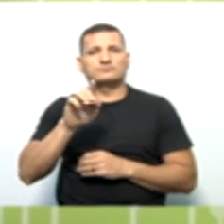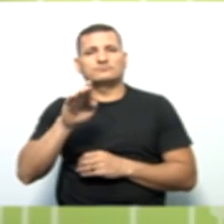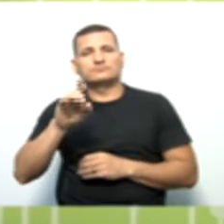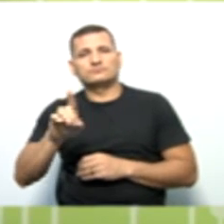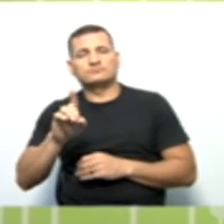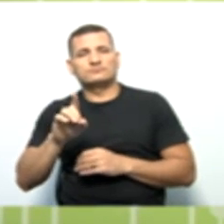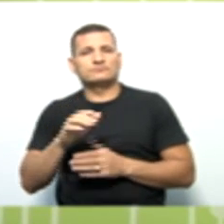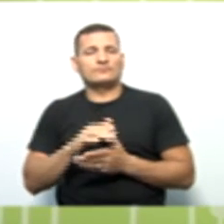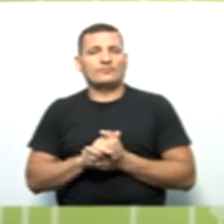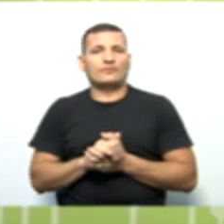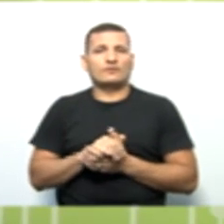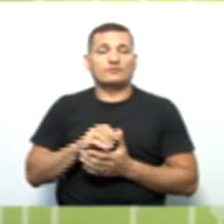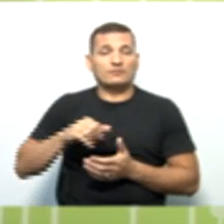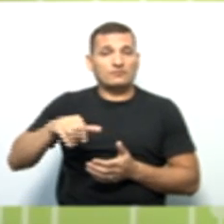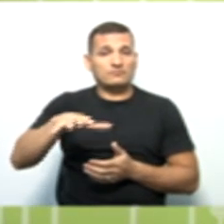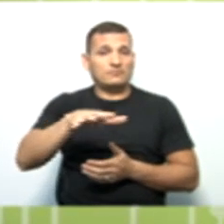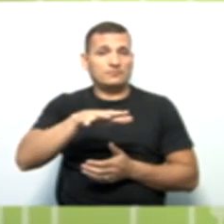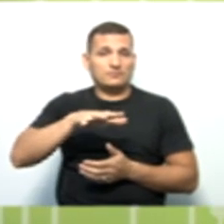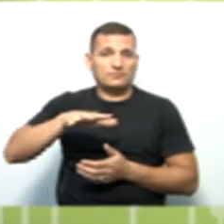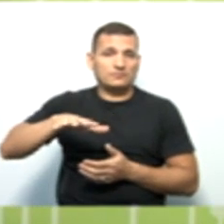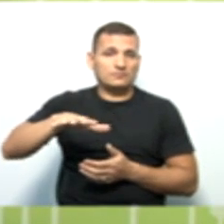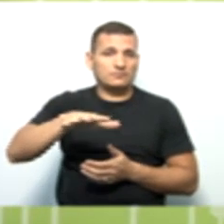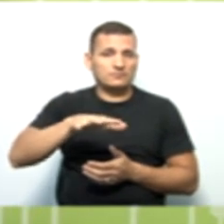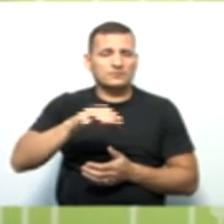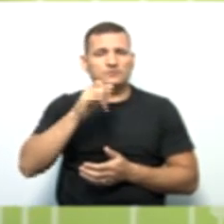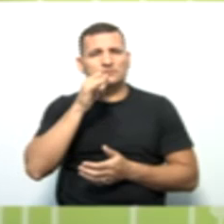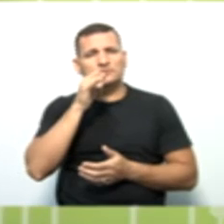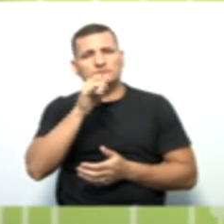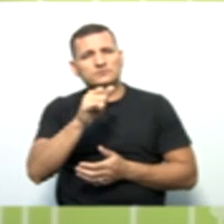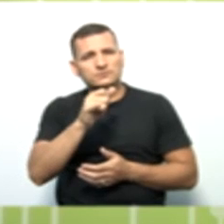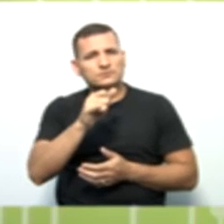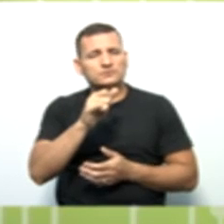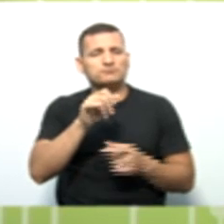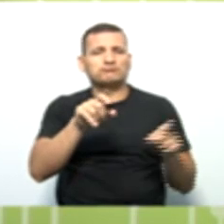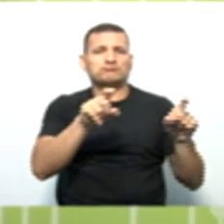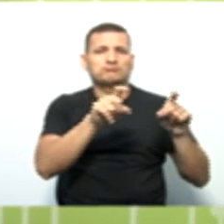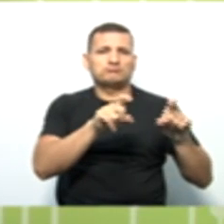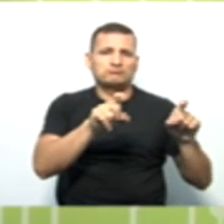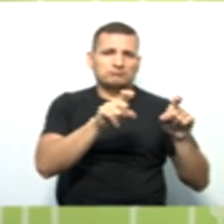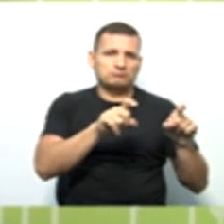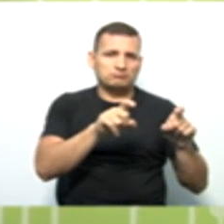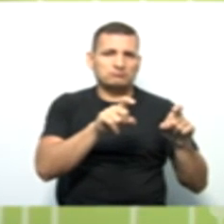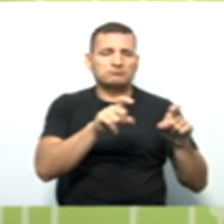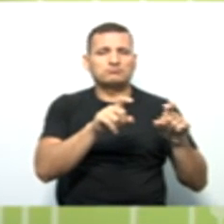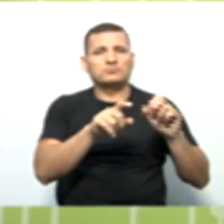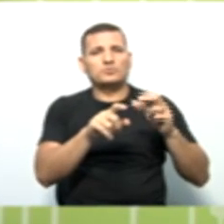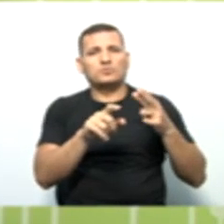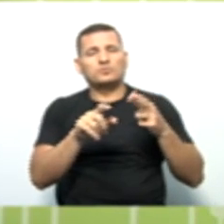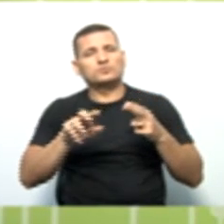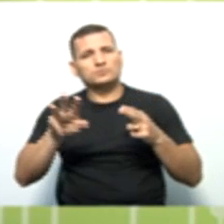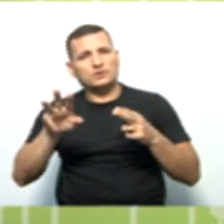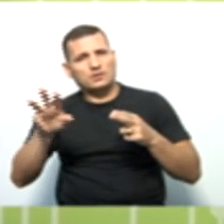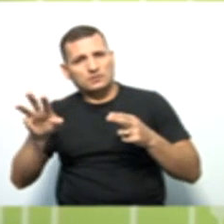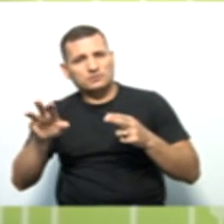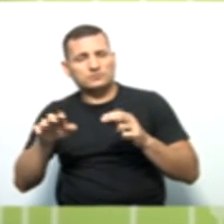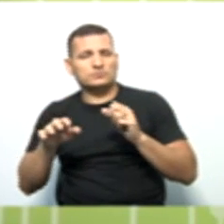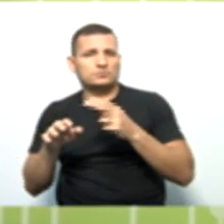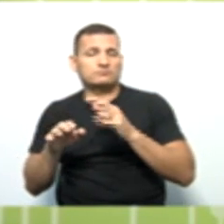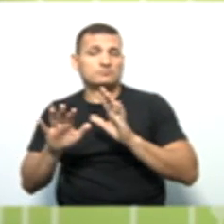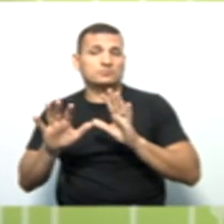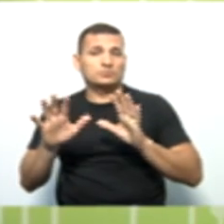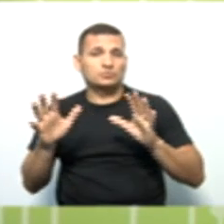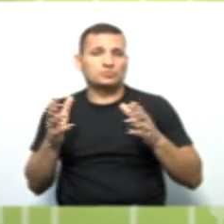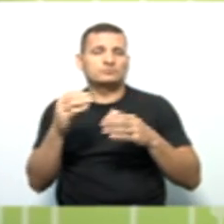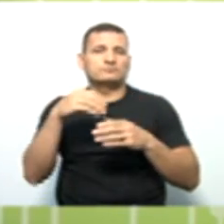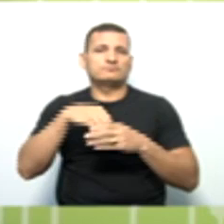utilizando, qual é o ambiente, né? Se vai ser desktop, se vai ser web, enfim. Tudo isso está agregado dentro disso que